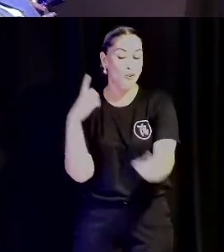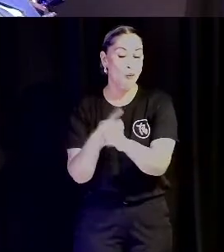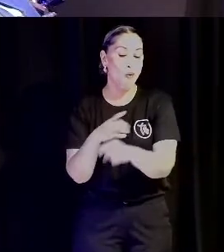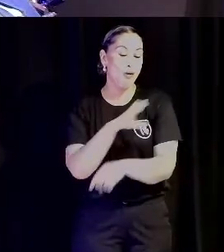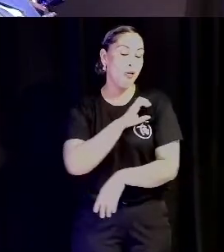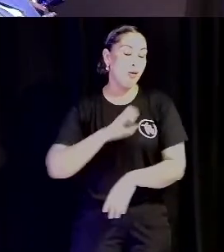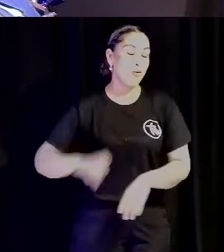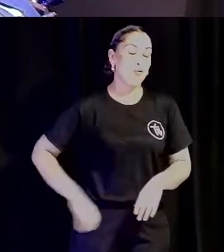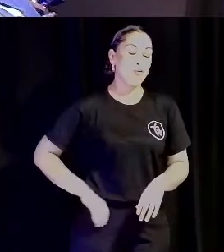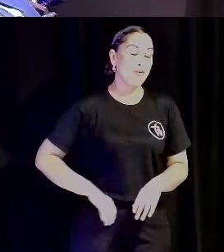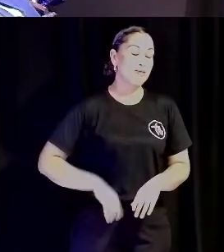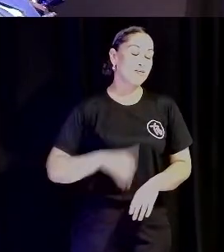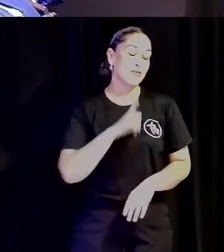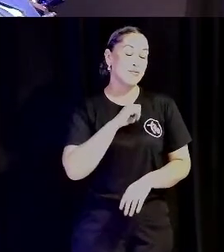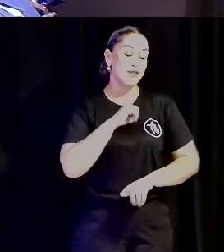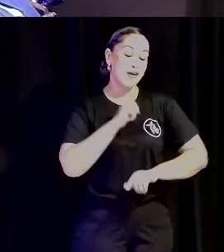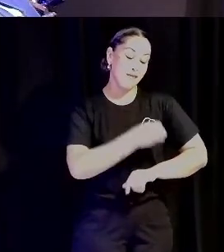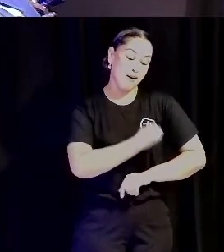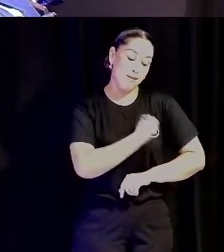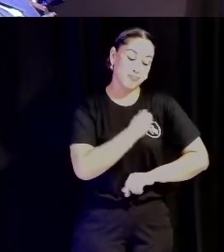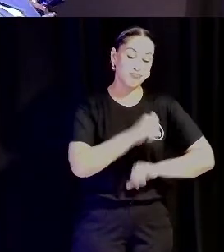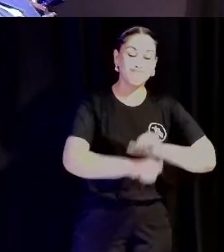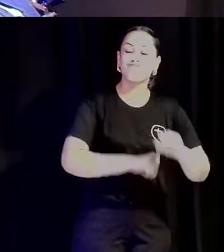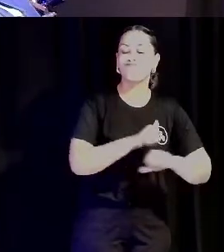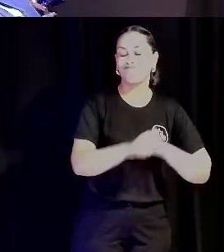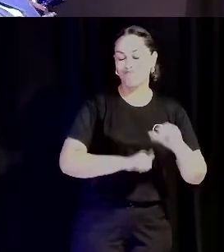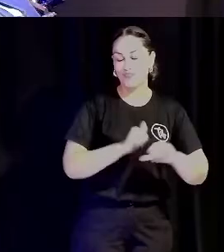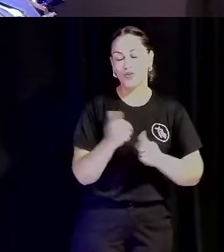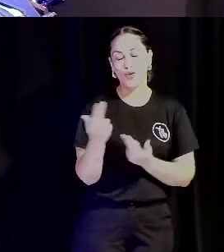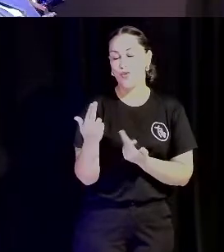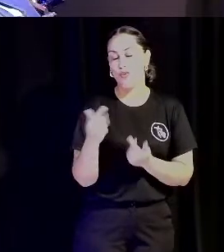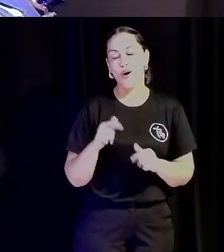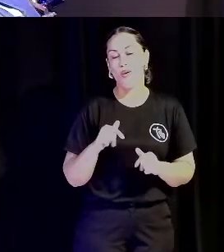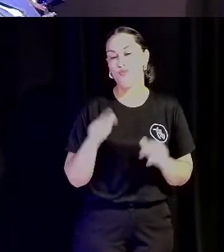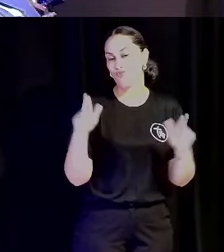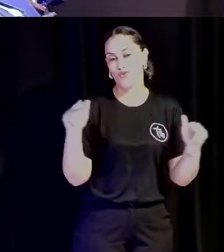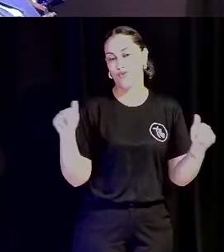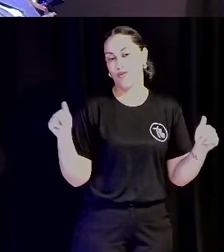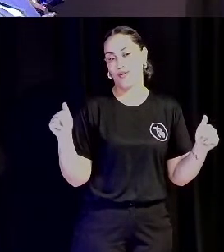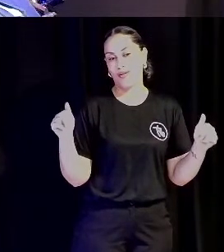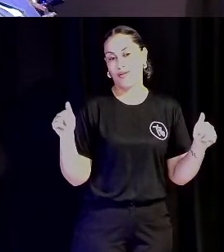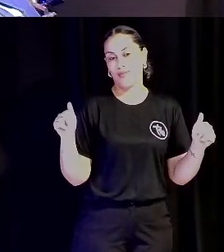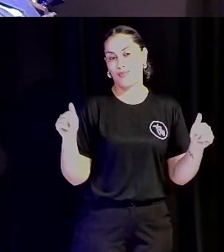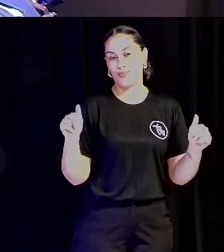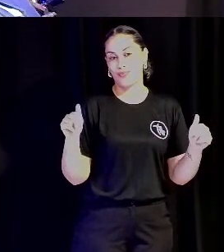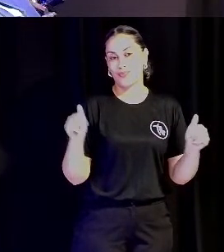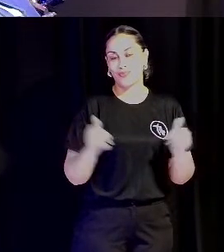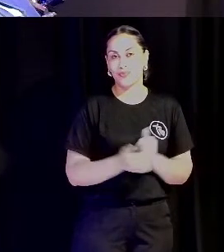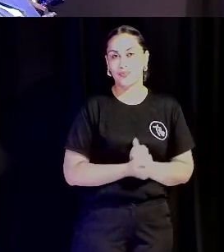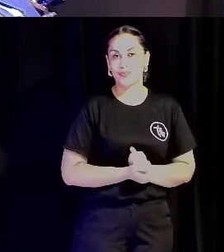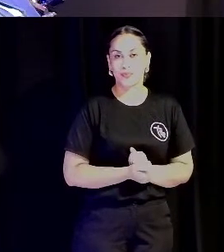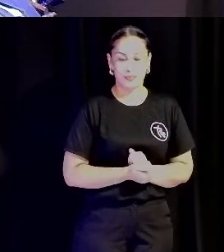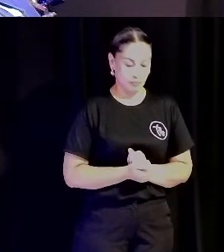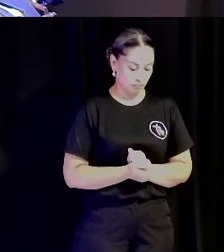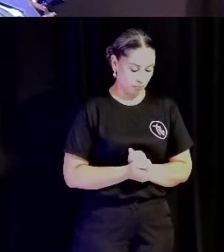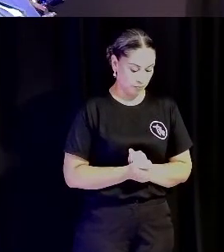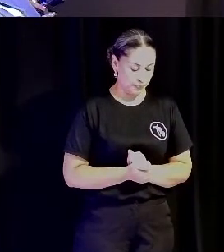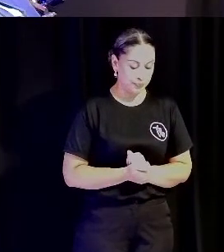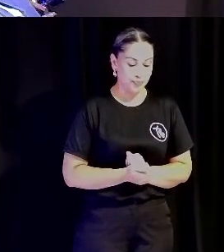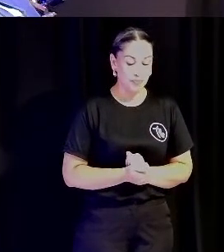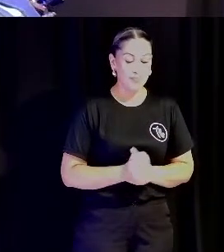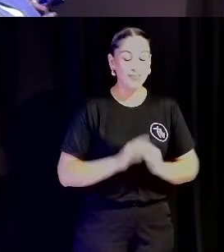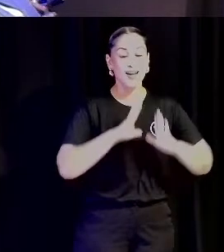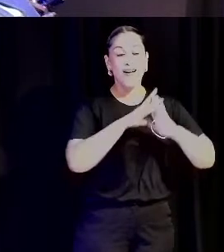Deus nunca mais são os mesmos, são as mesmas pessoas. A igreja